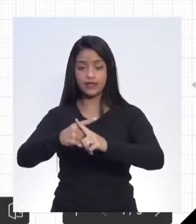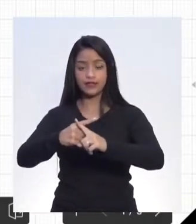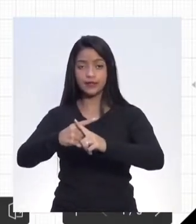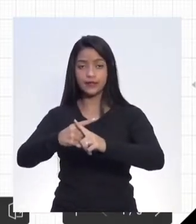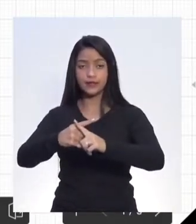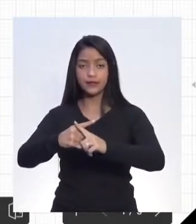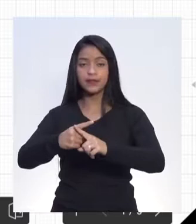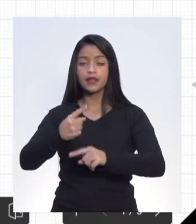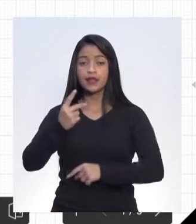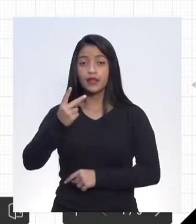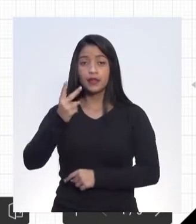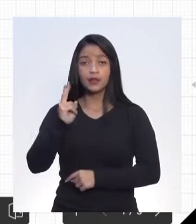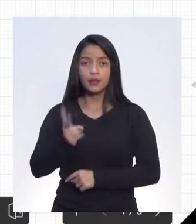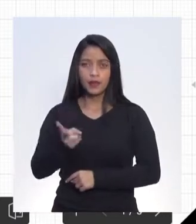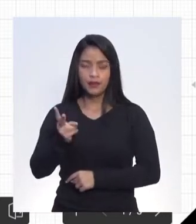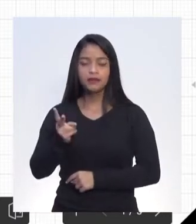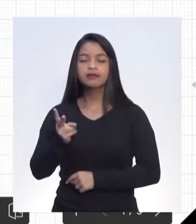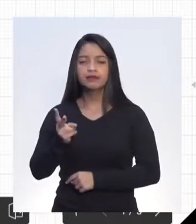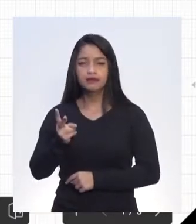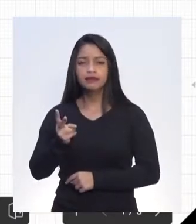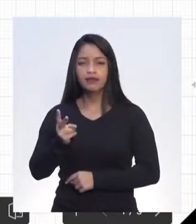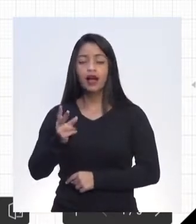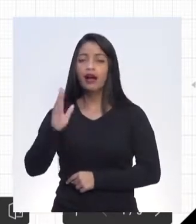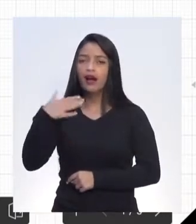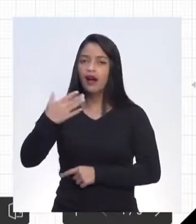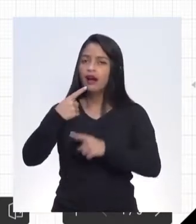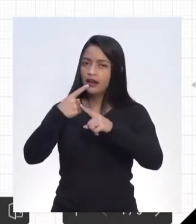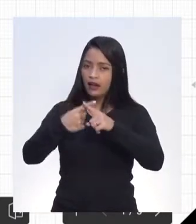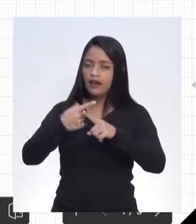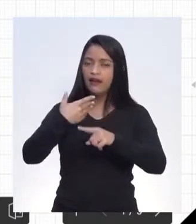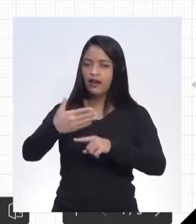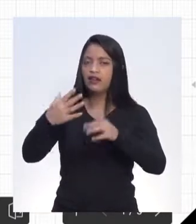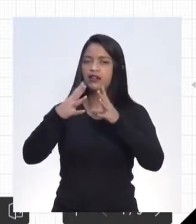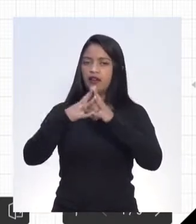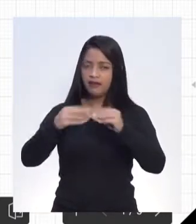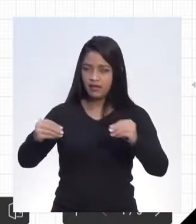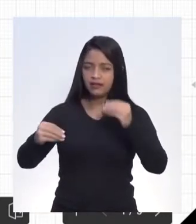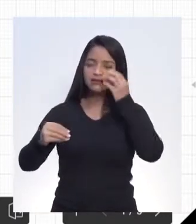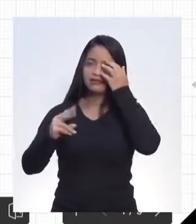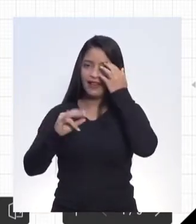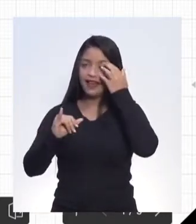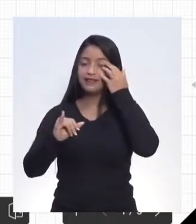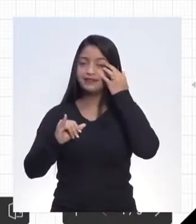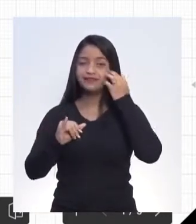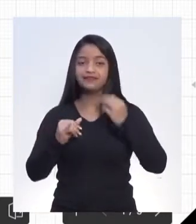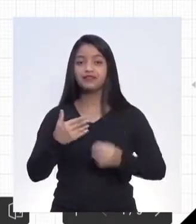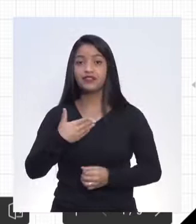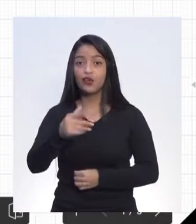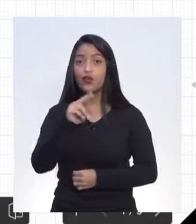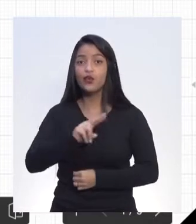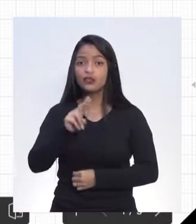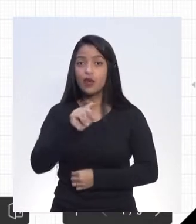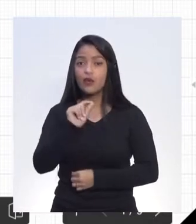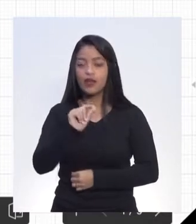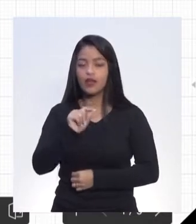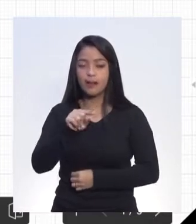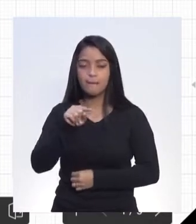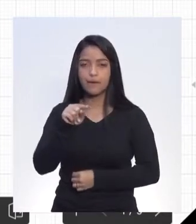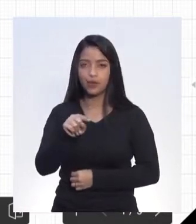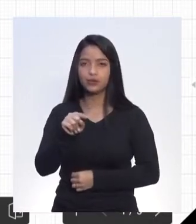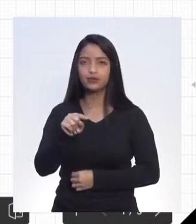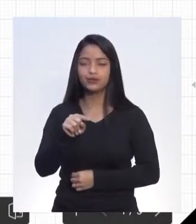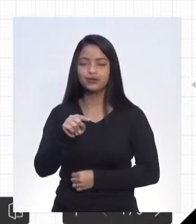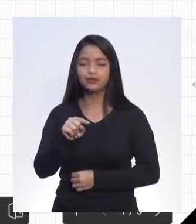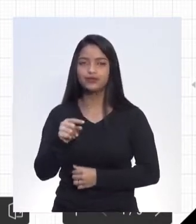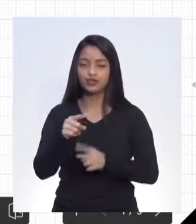Vezes 2.000. Esse xizinho ele vai desaparecer aos poucos, tá? A gente vai usar o famoso pontinho. E aí, só lembrar o seguinte,